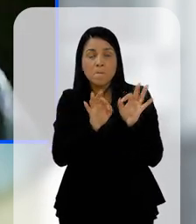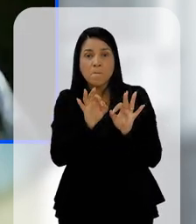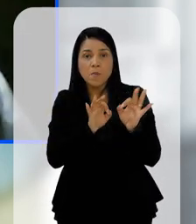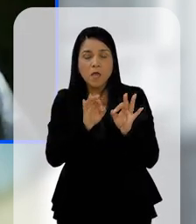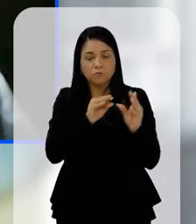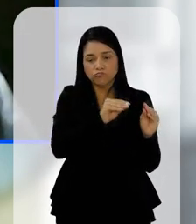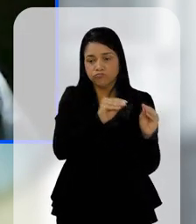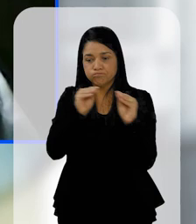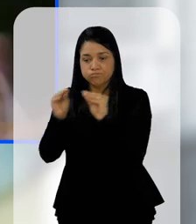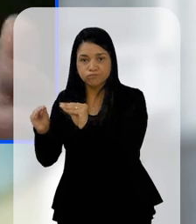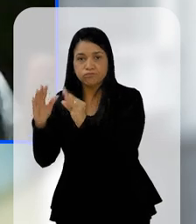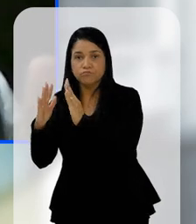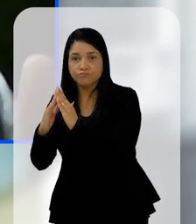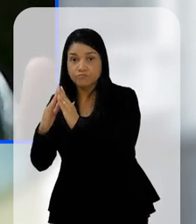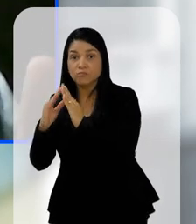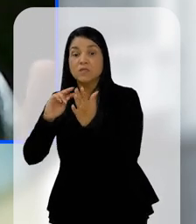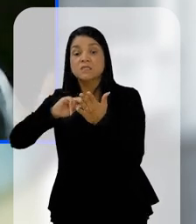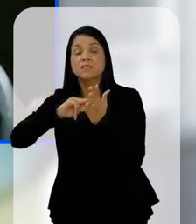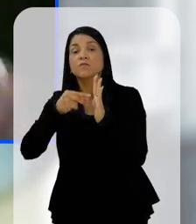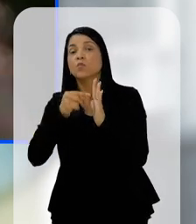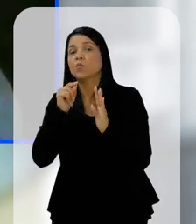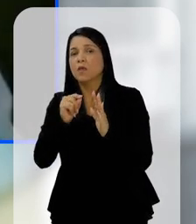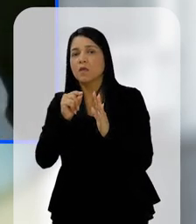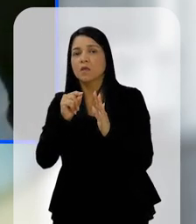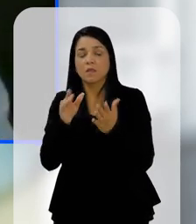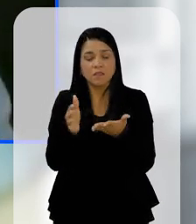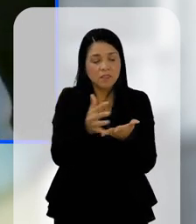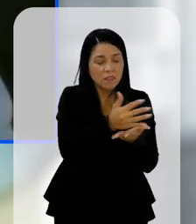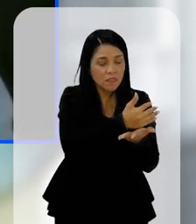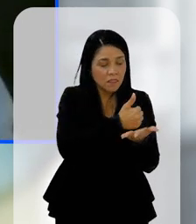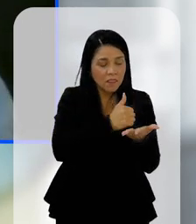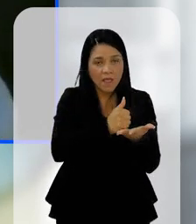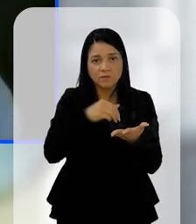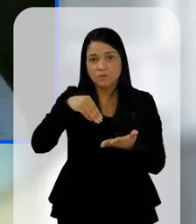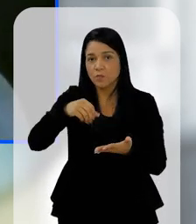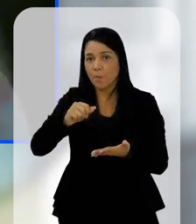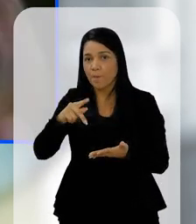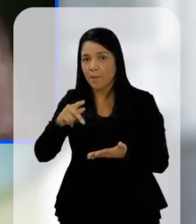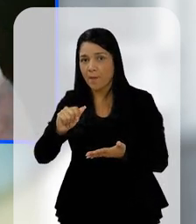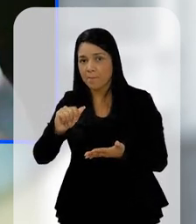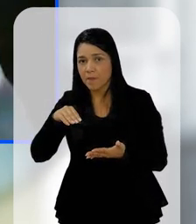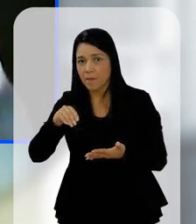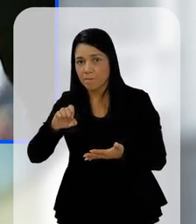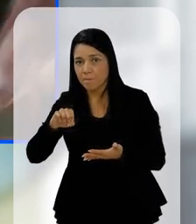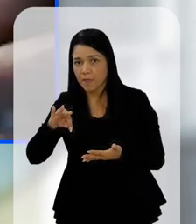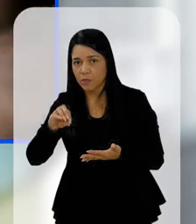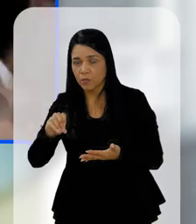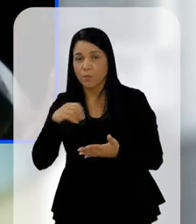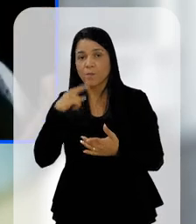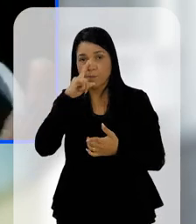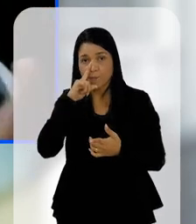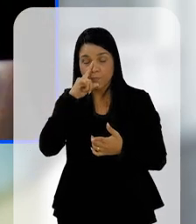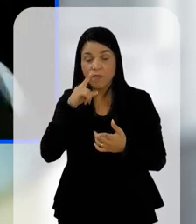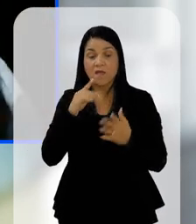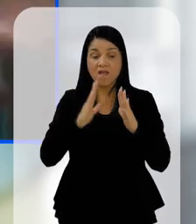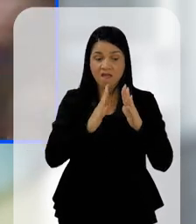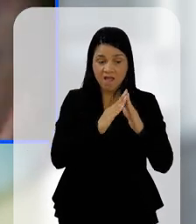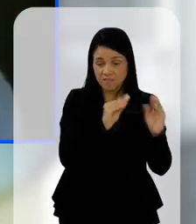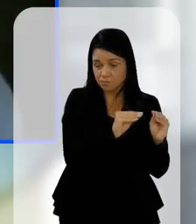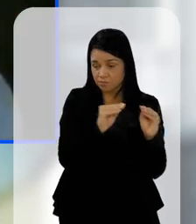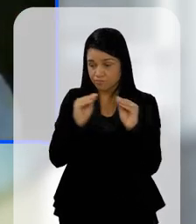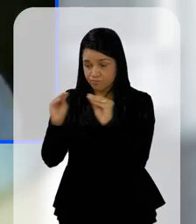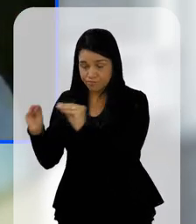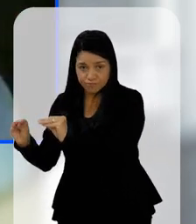planos de contingência. O que é um plano de contingência? Dado o mapeamento de risco, que casas têm que ser relocadas,